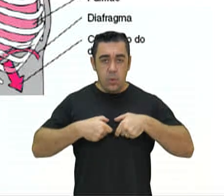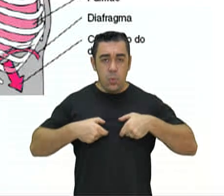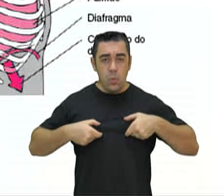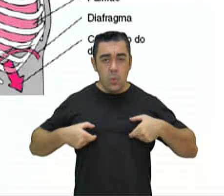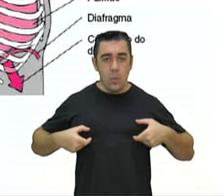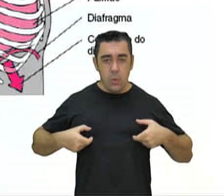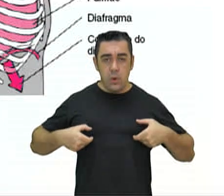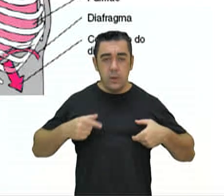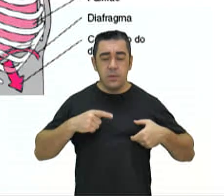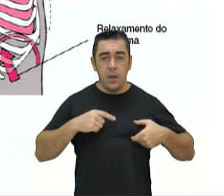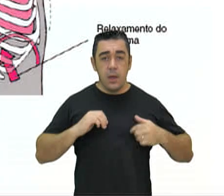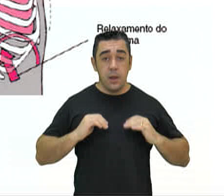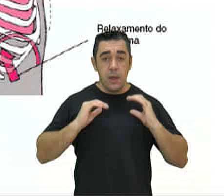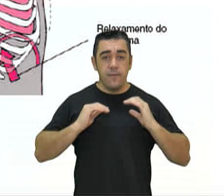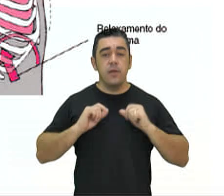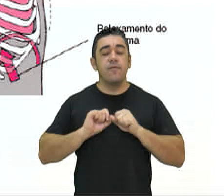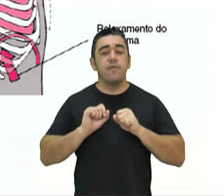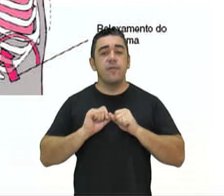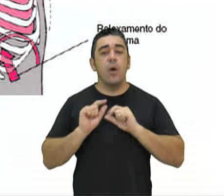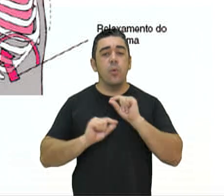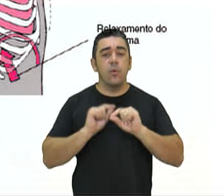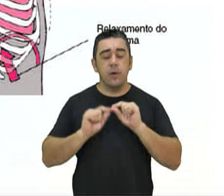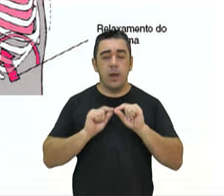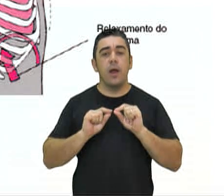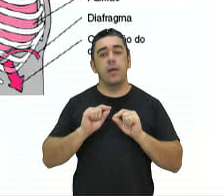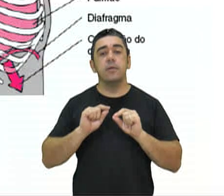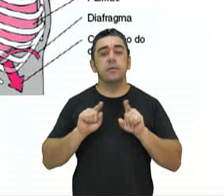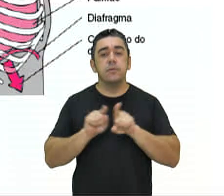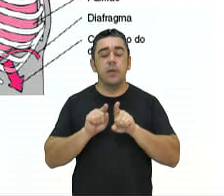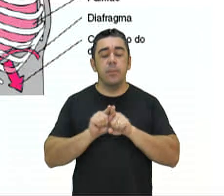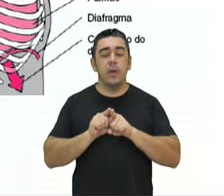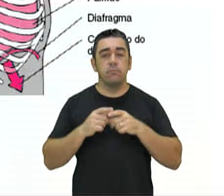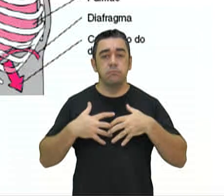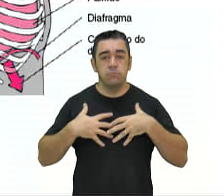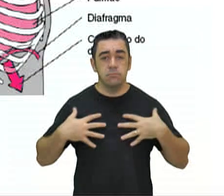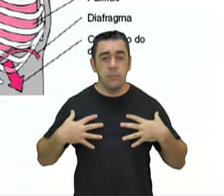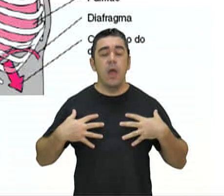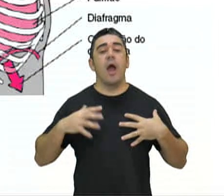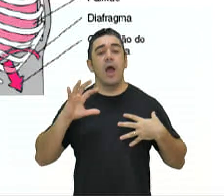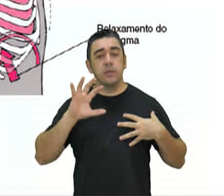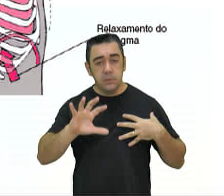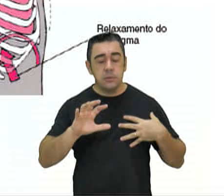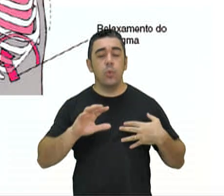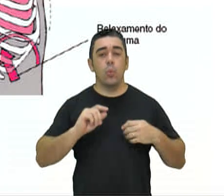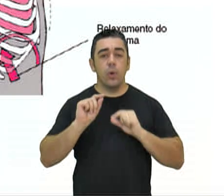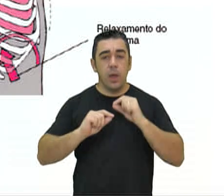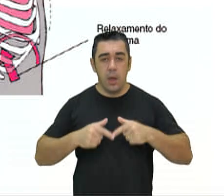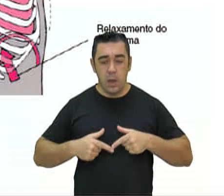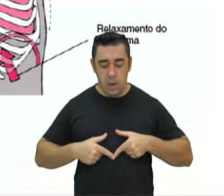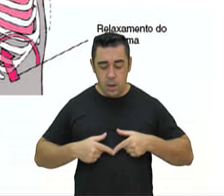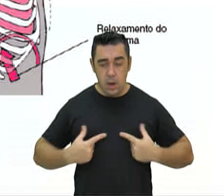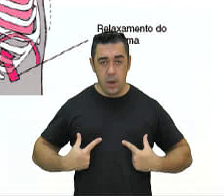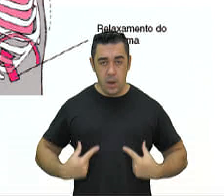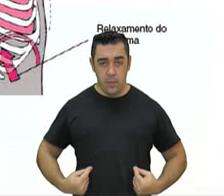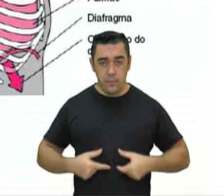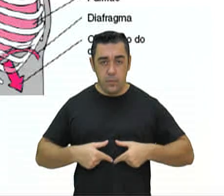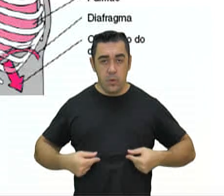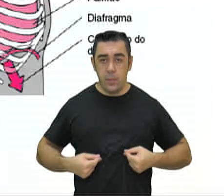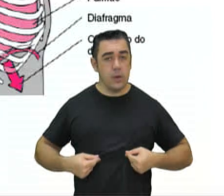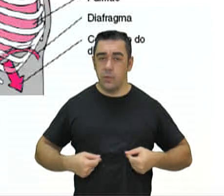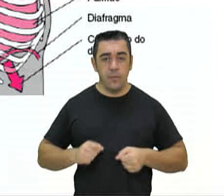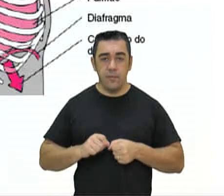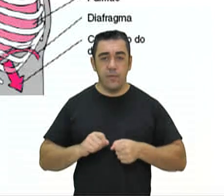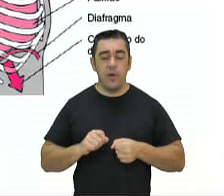elevadas, aumentando o diâmetro anteposterior do tórax. Dessa forma, o diafragma não permite a distensão da parede abdominal